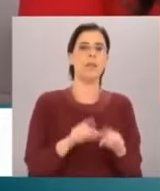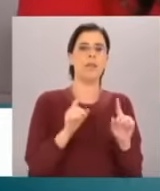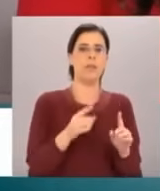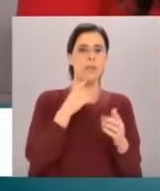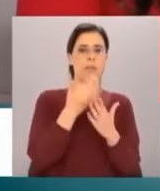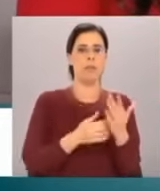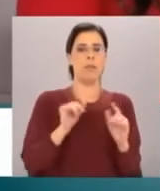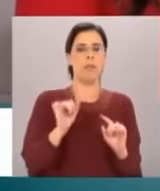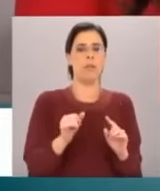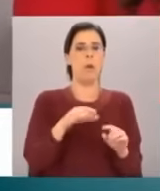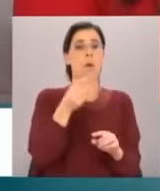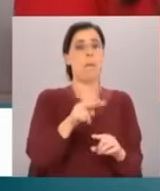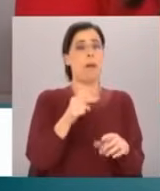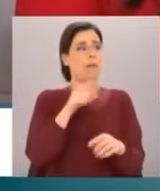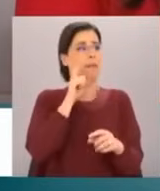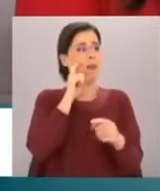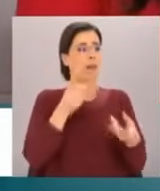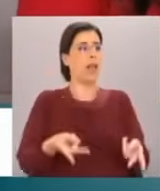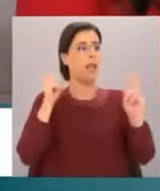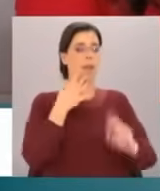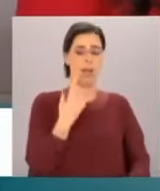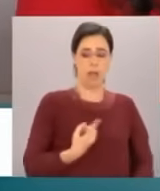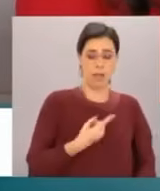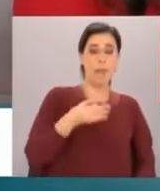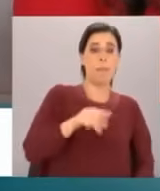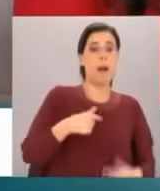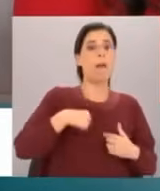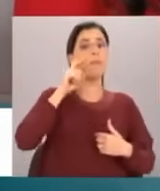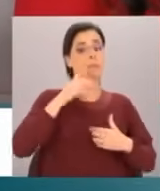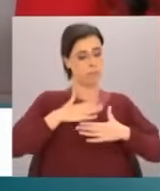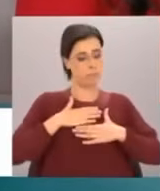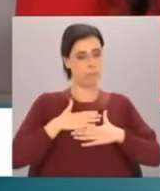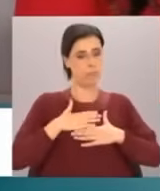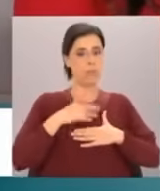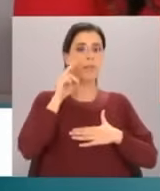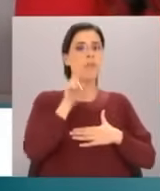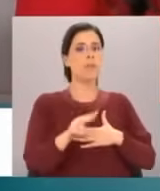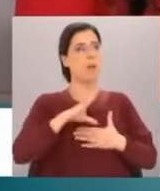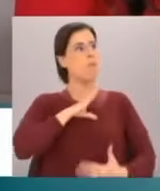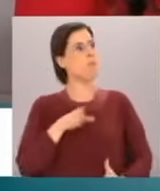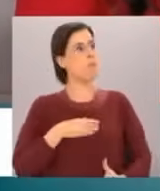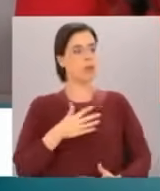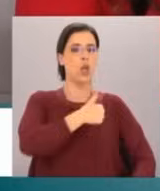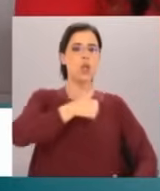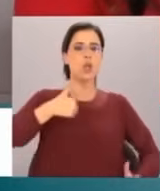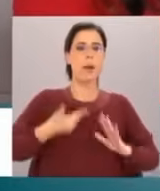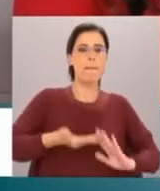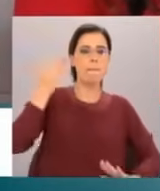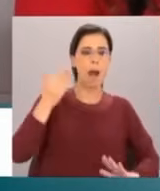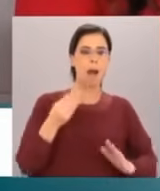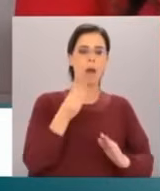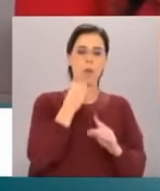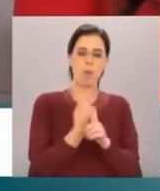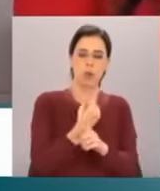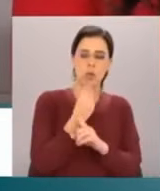do vegetarianismo o pai é a favor das liberdades individuais e o pai de frente podemos ter uma visão para o mundo mais saudável com